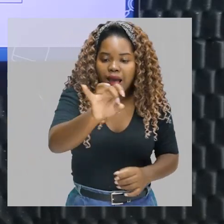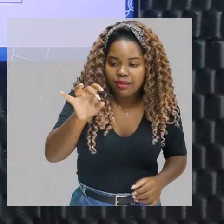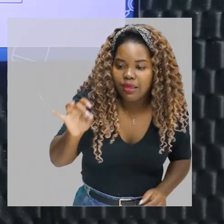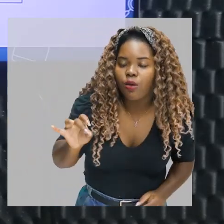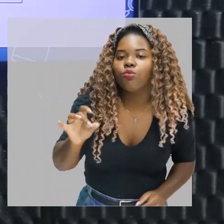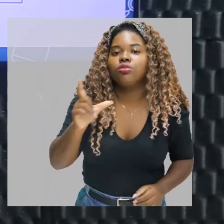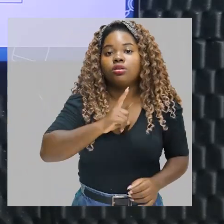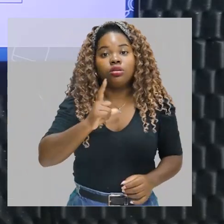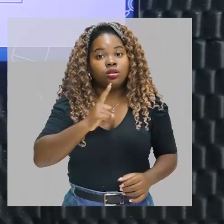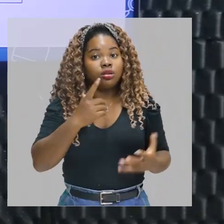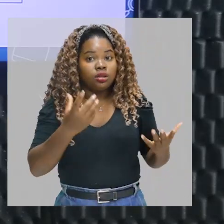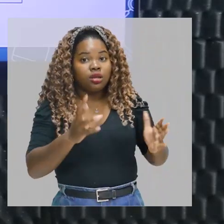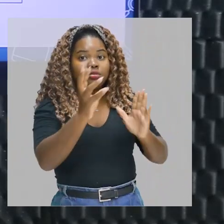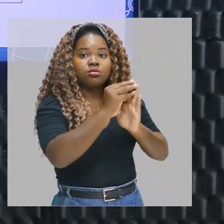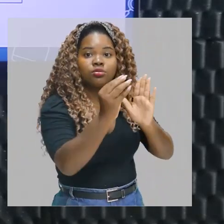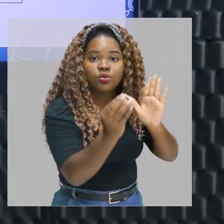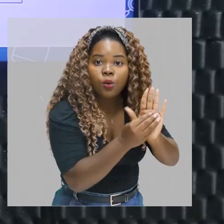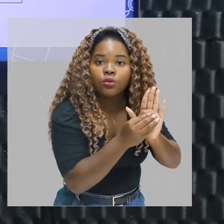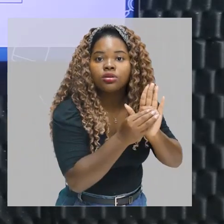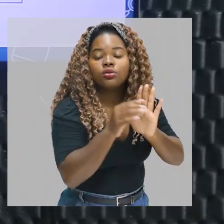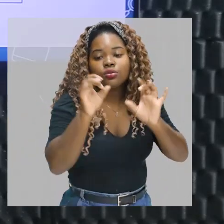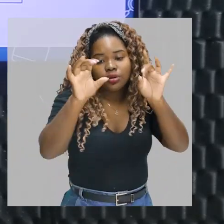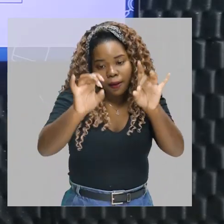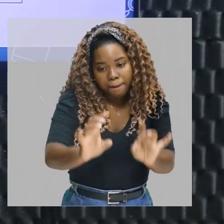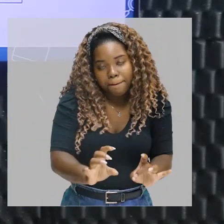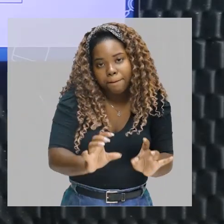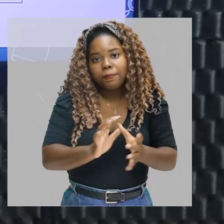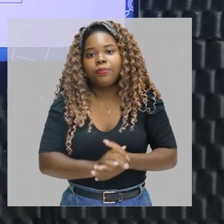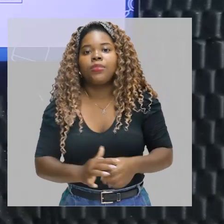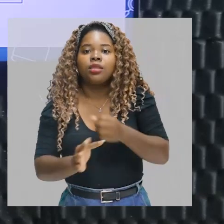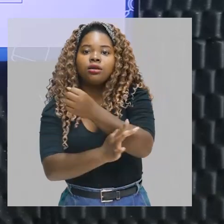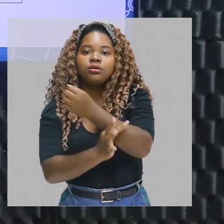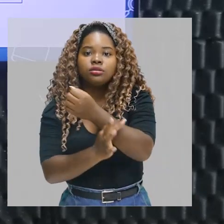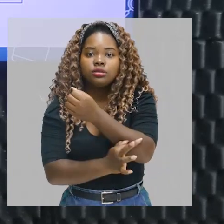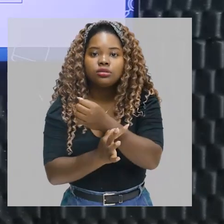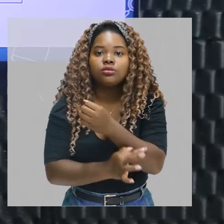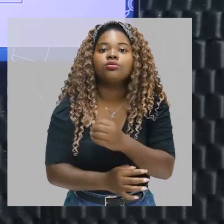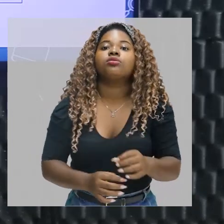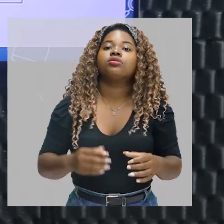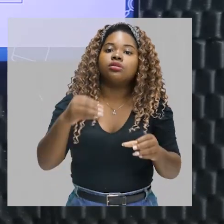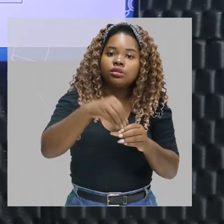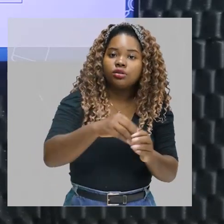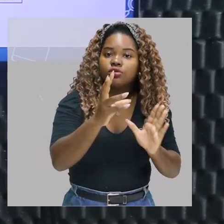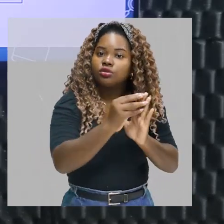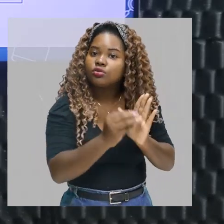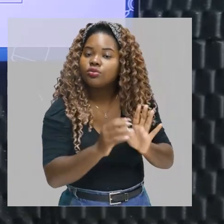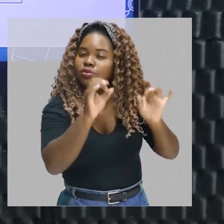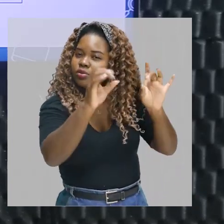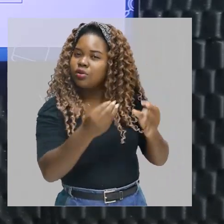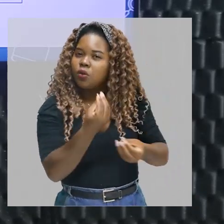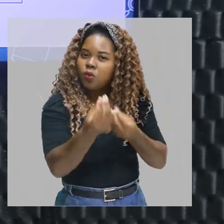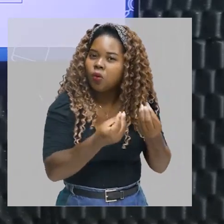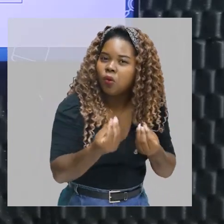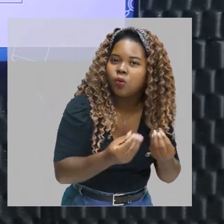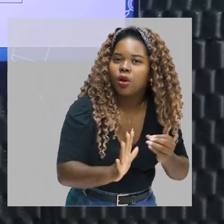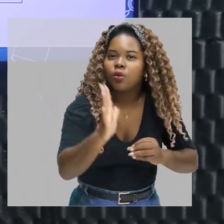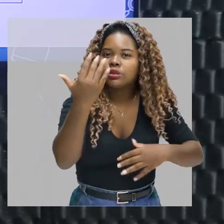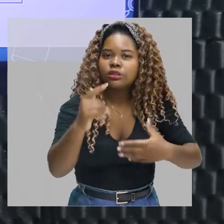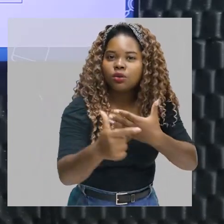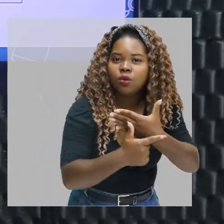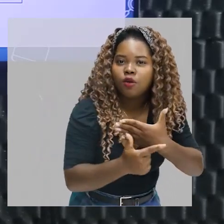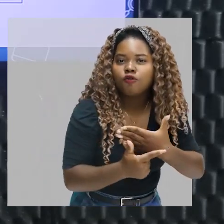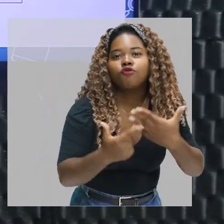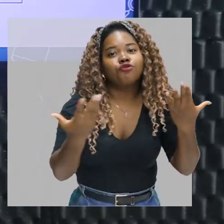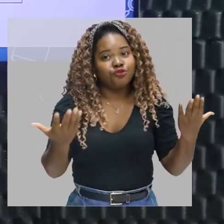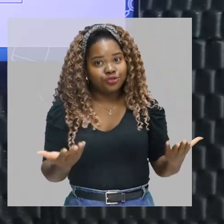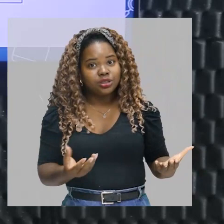dentro das suas fronteiras, certo? Então a física, dentro da sua fronteira, ela vai estudar de que forma ela funciona